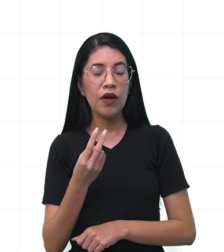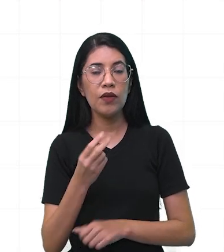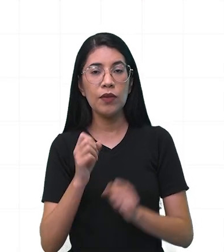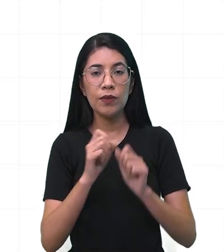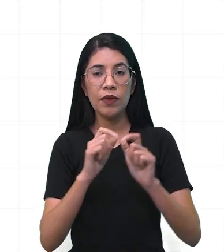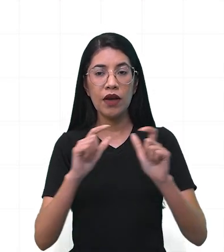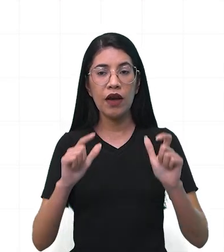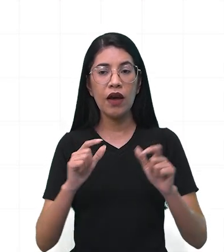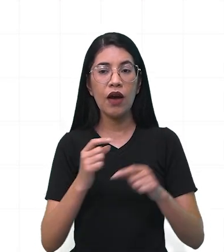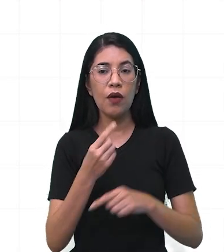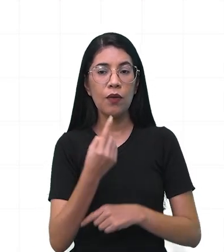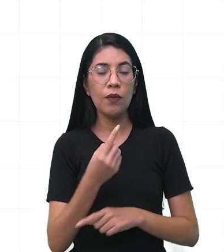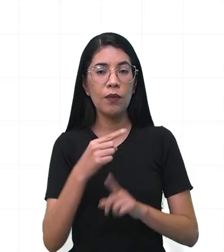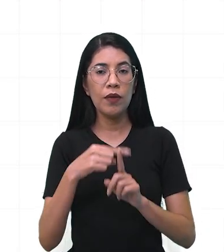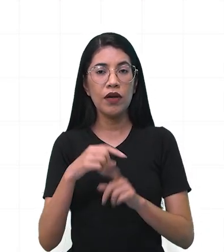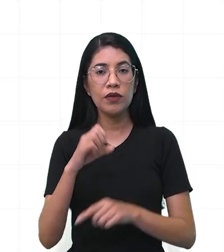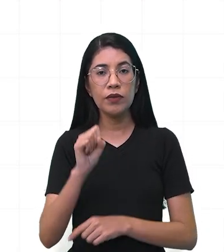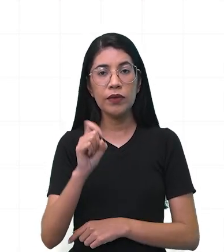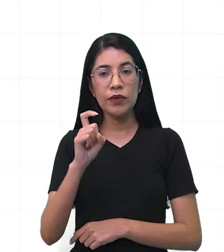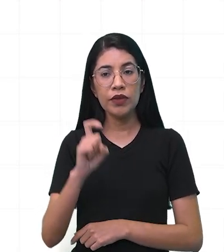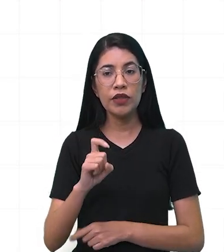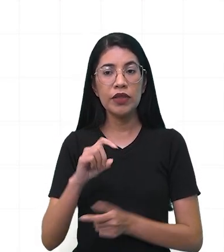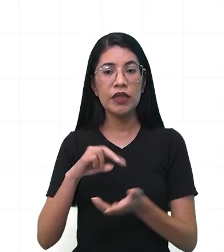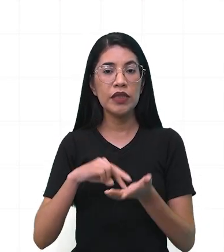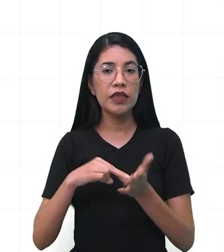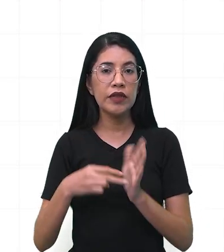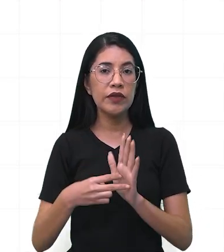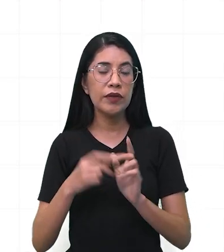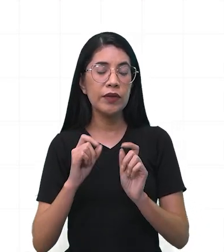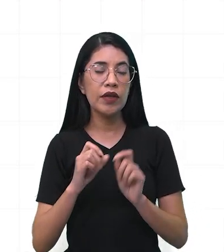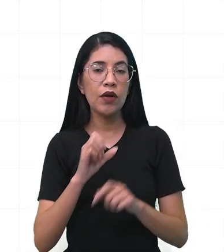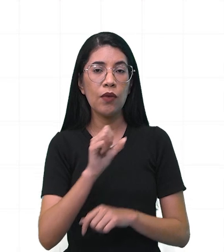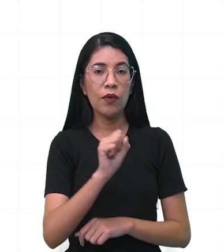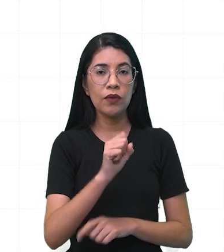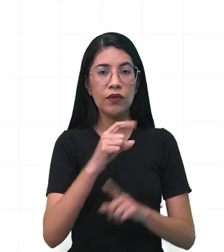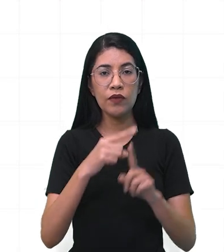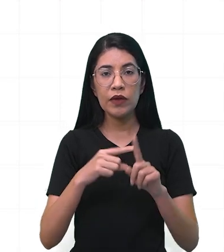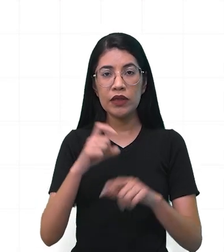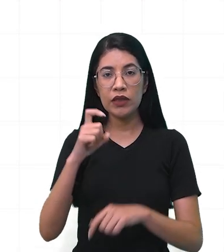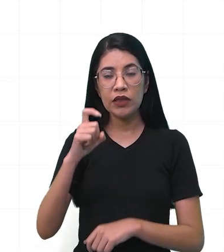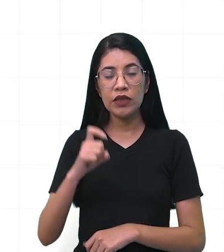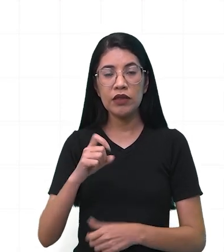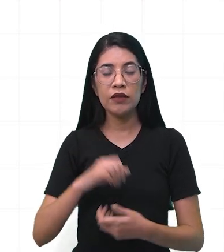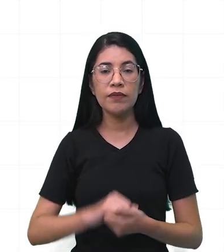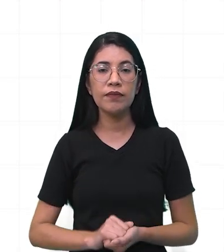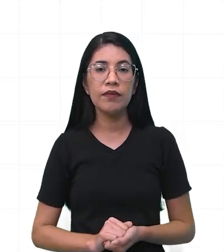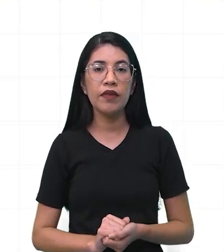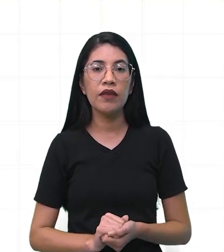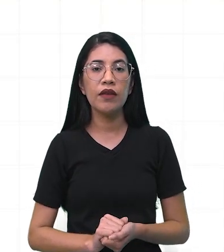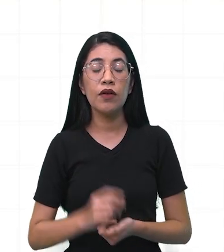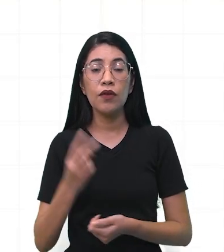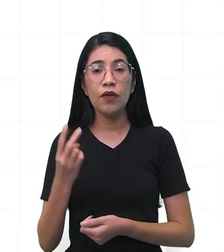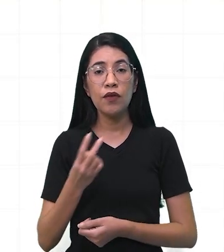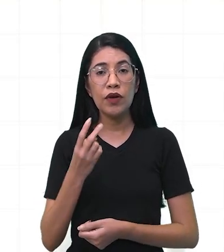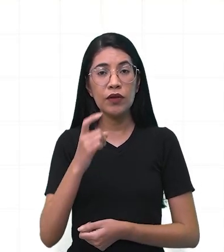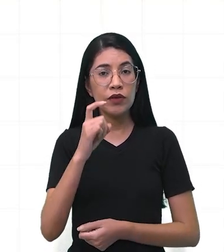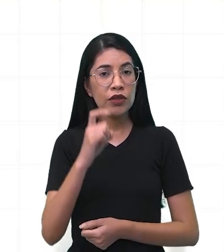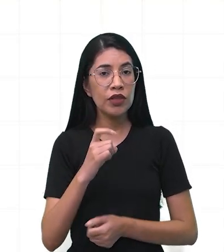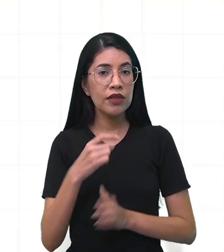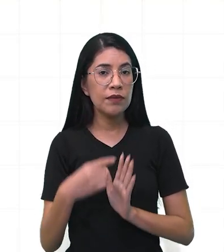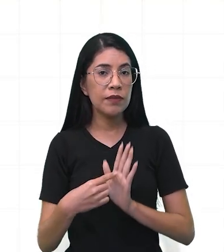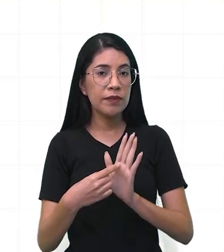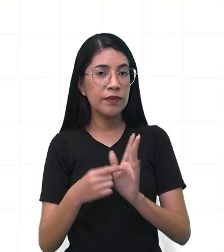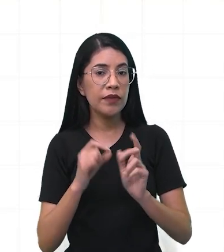expressão 1 mais 8x. Significa 8 vezes x. Qual é o valor de x que ele está falando aí pra